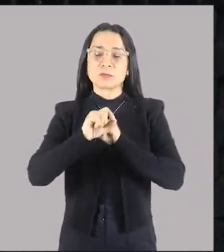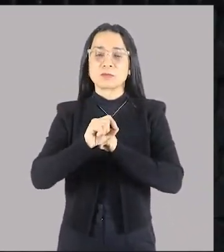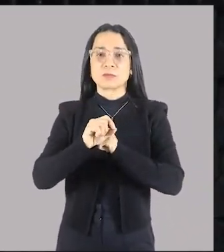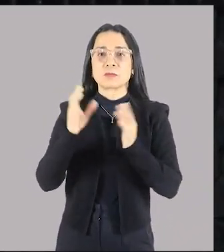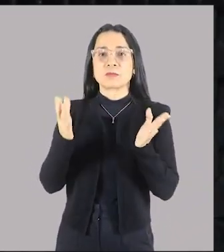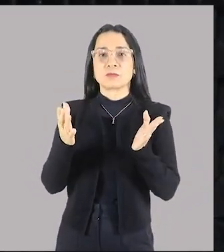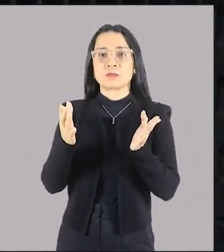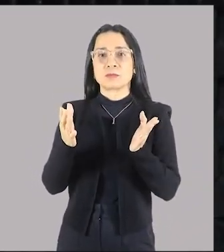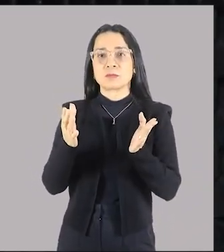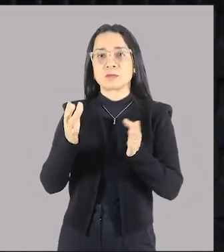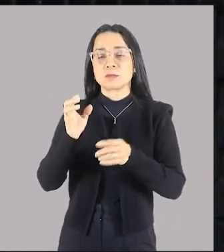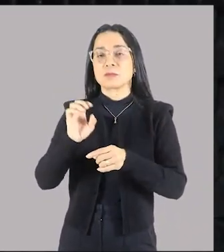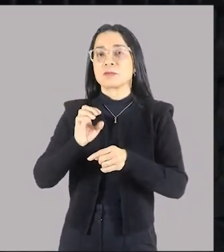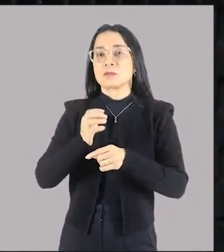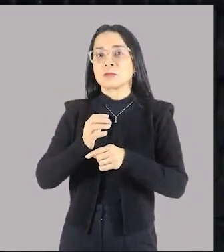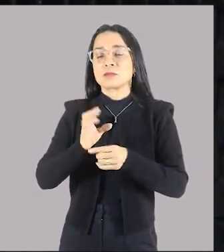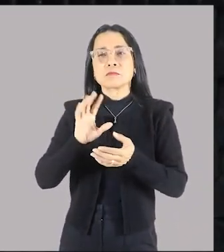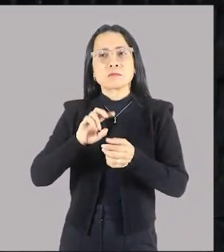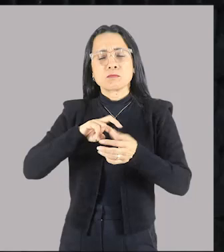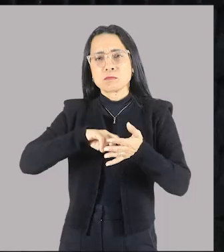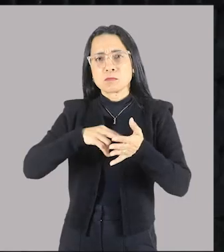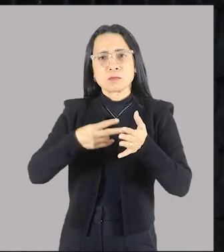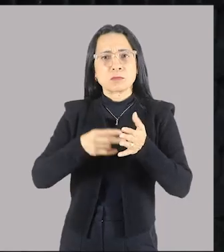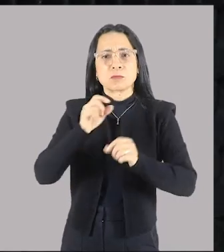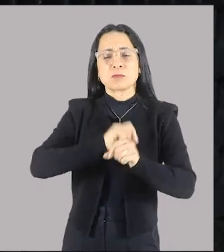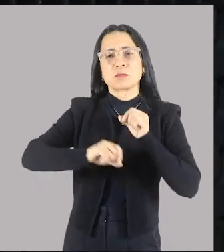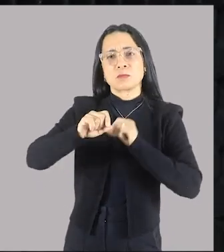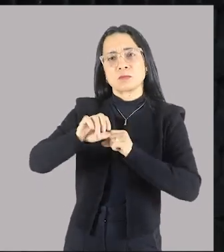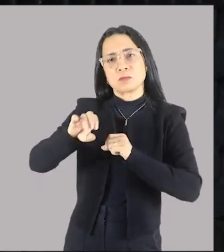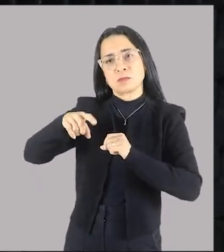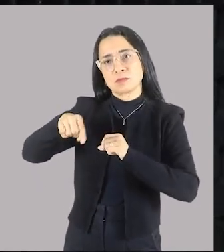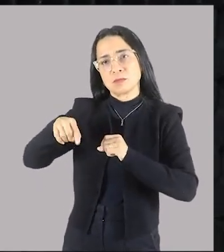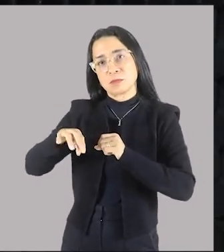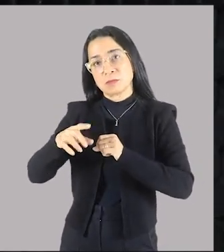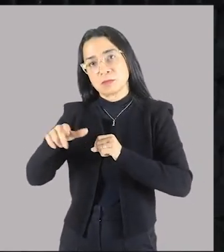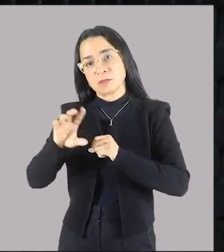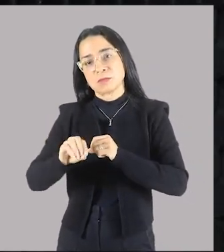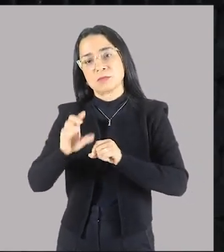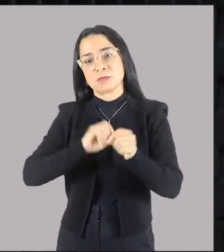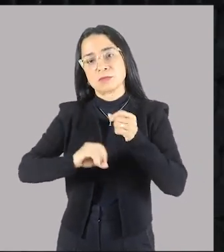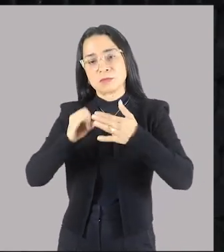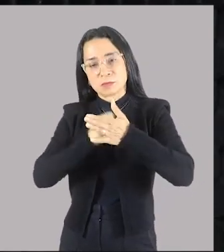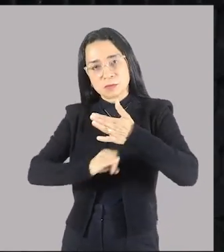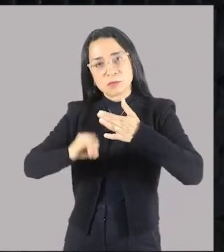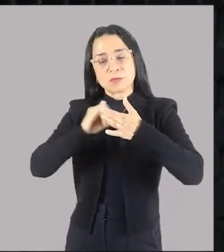estado de exceção, que as instituições democráticas foram praticamente